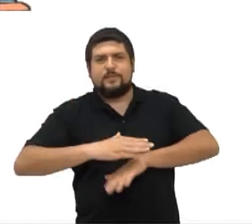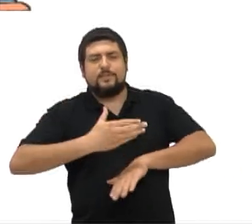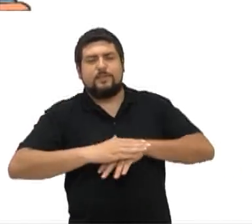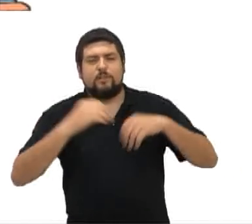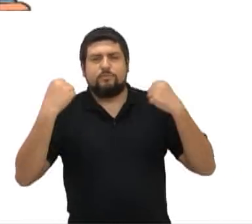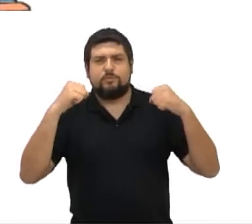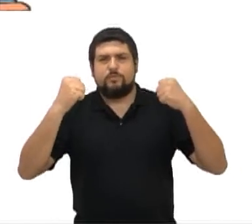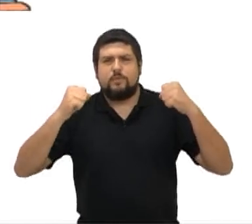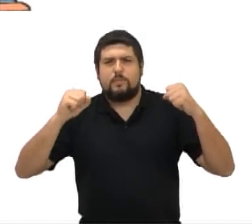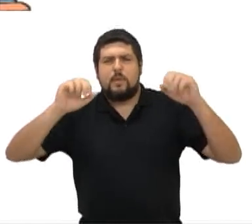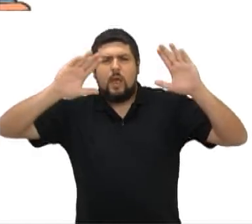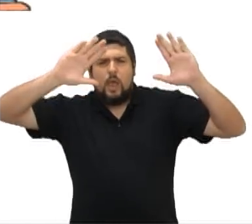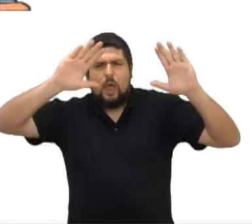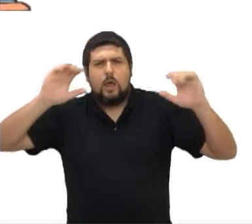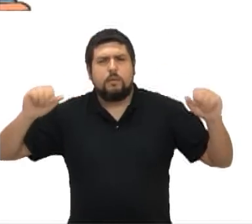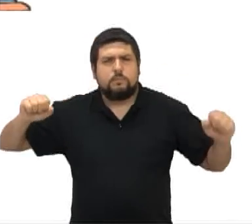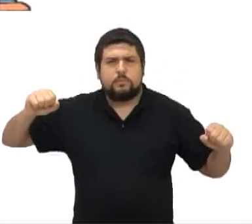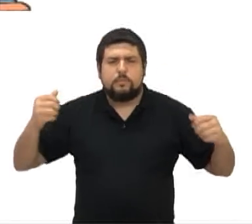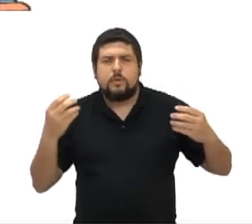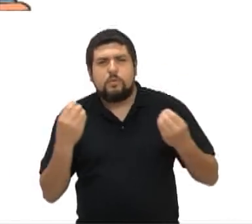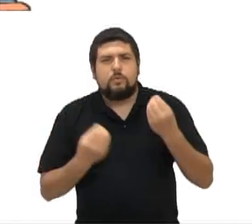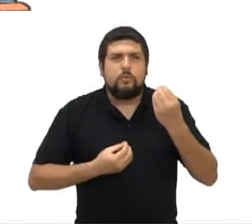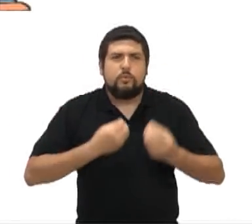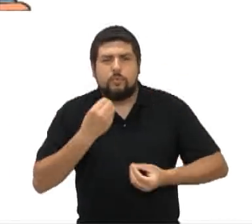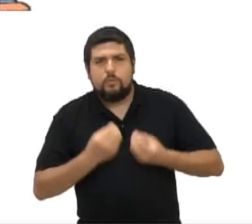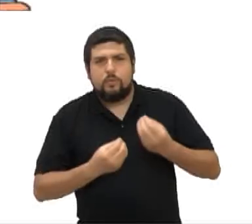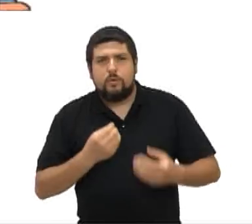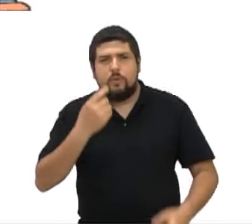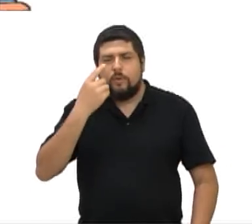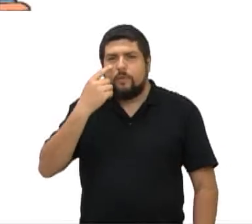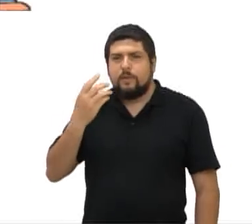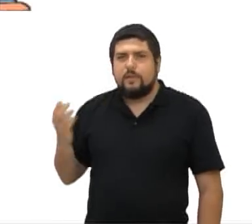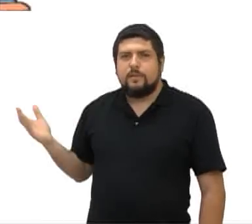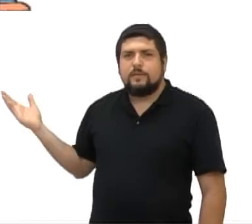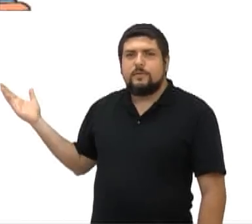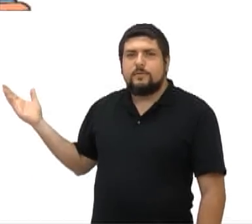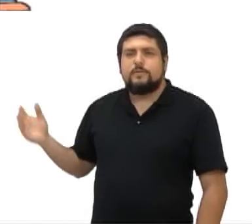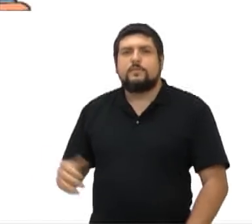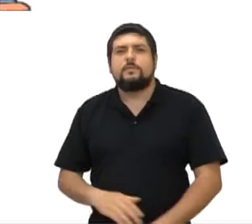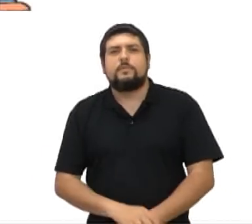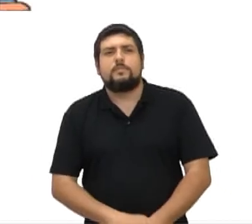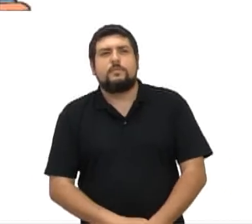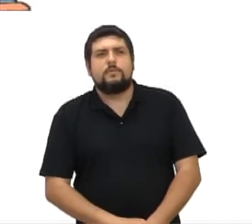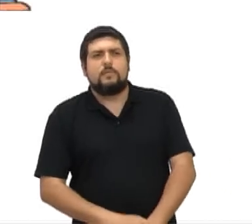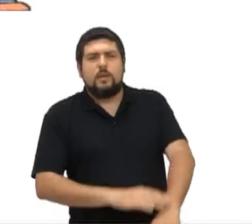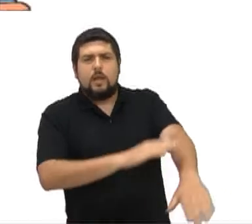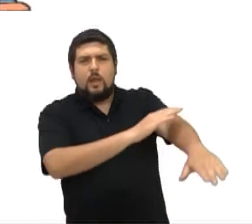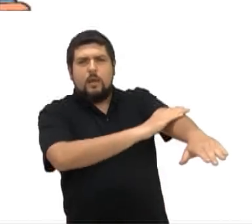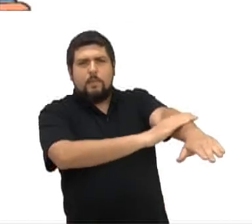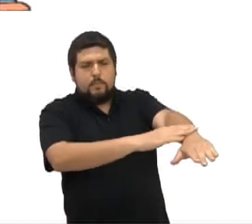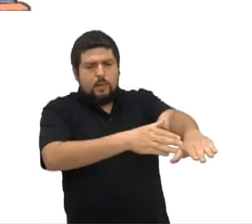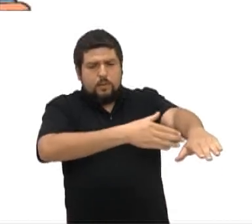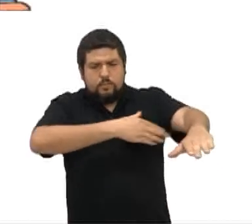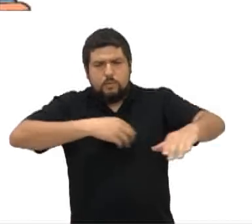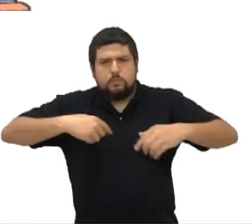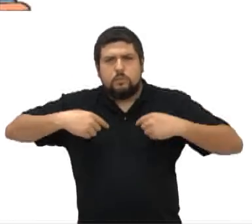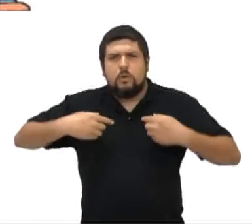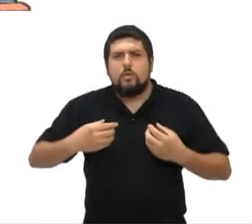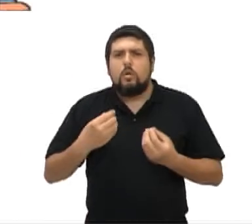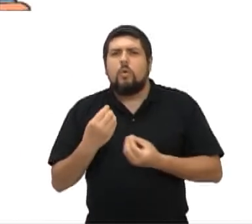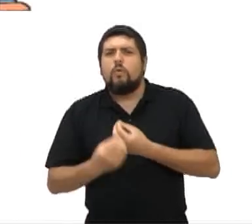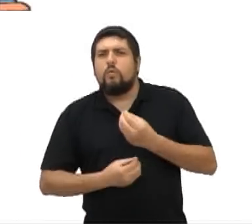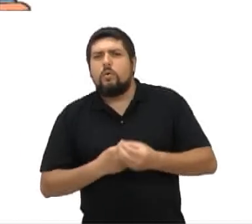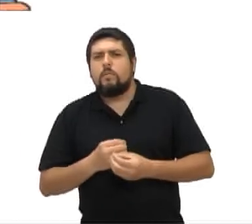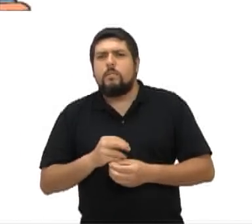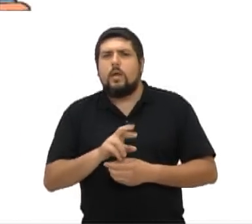física. Seus braços e tronco formam vários ângulos. Classifique como retos,